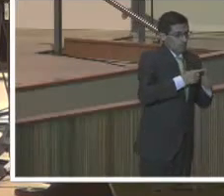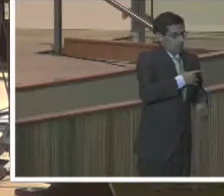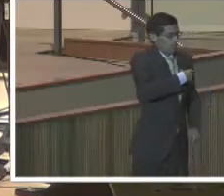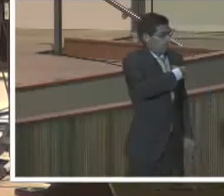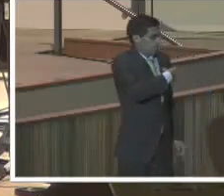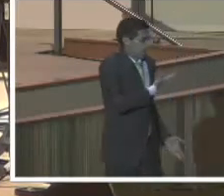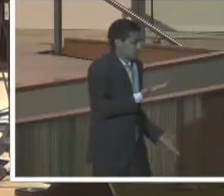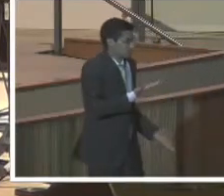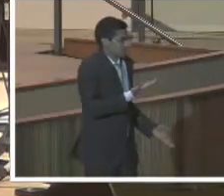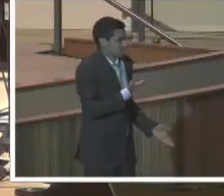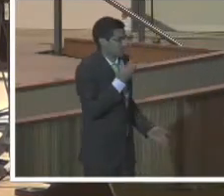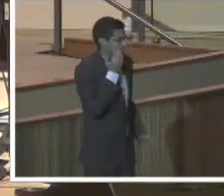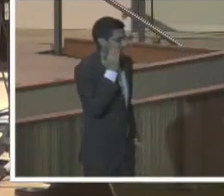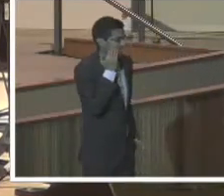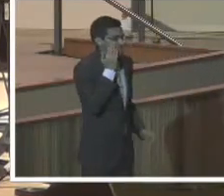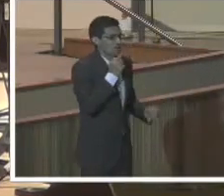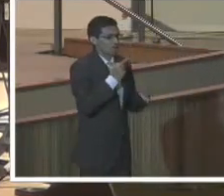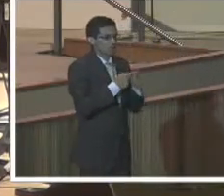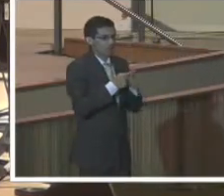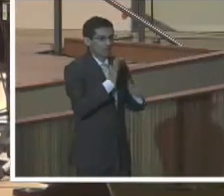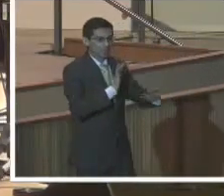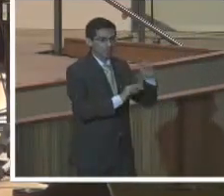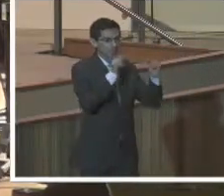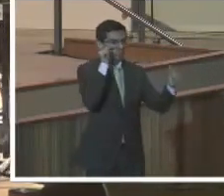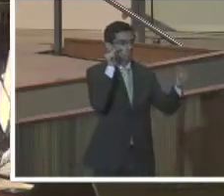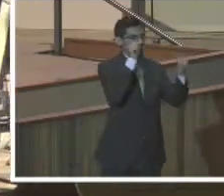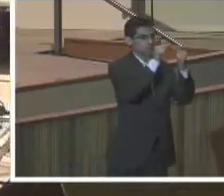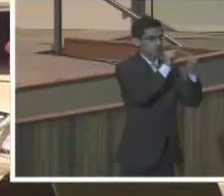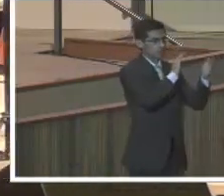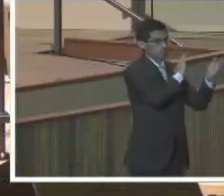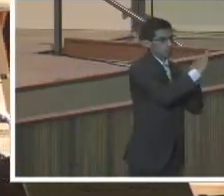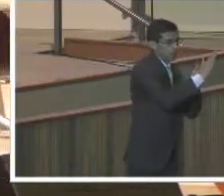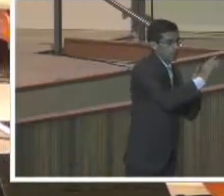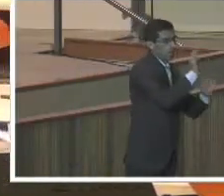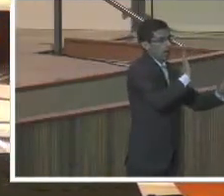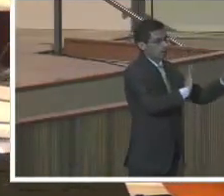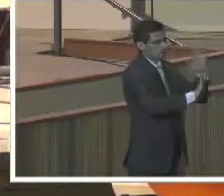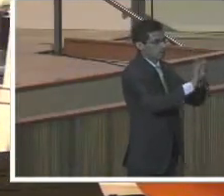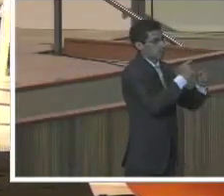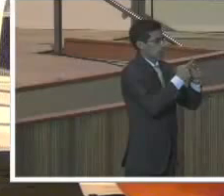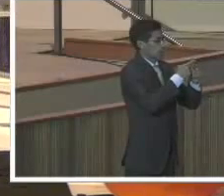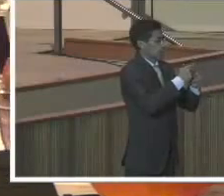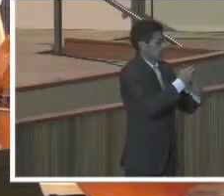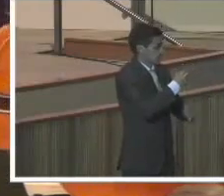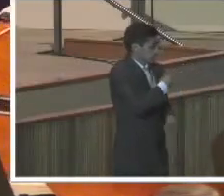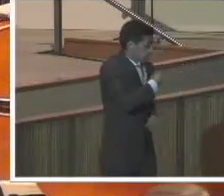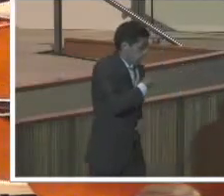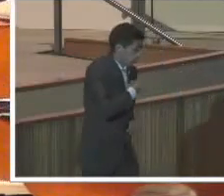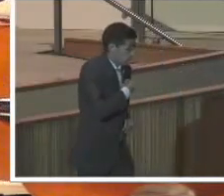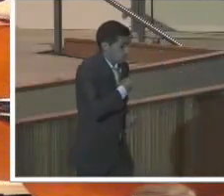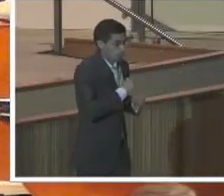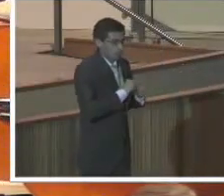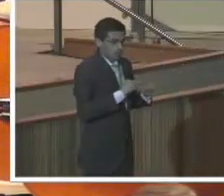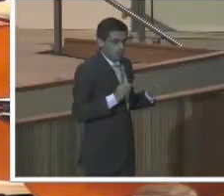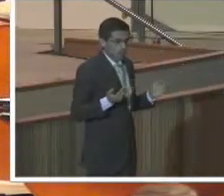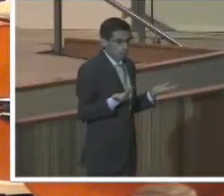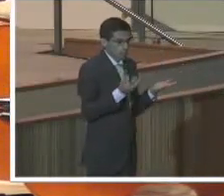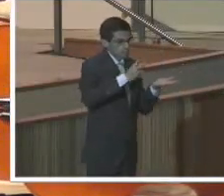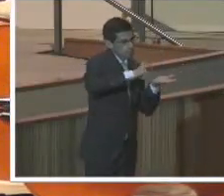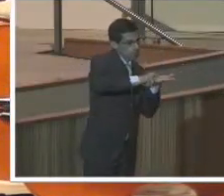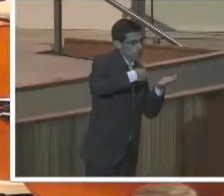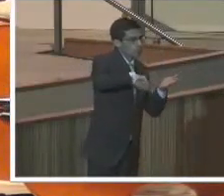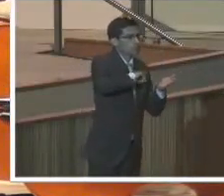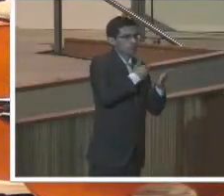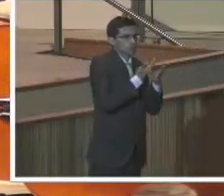Deus. Alguns imaginam que os motivos porque a gente foge são pecados escabrosos, mas a gente já viu hoje pela manhã